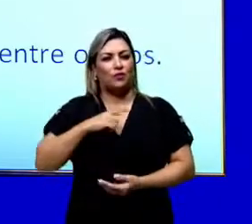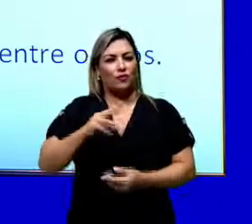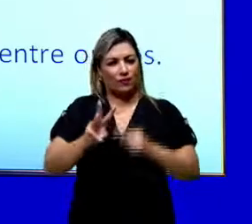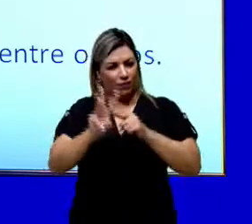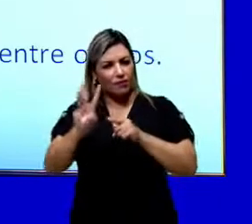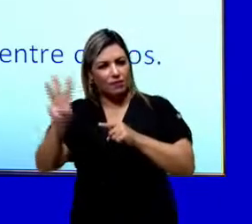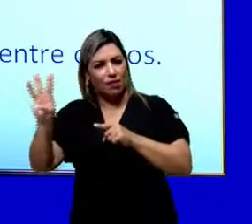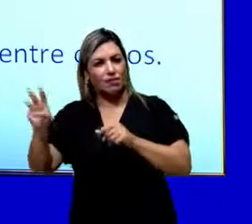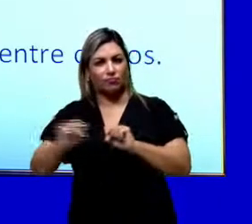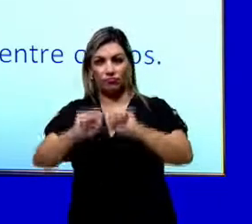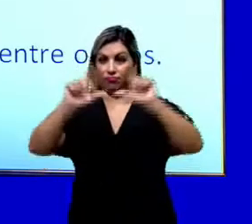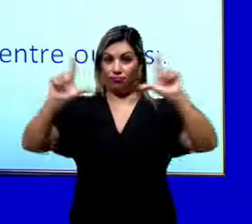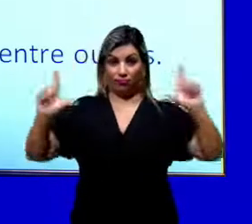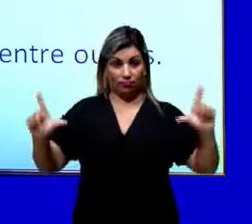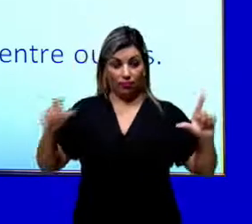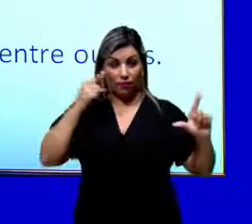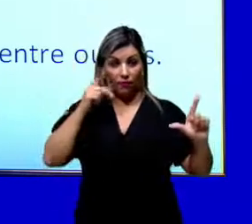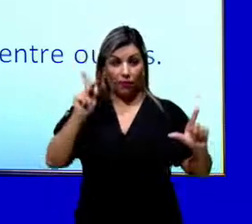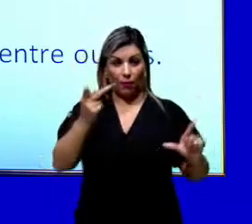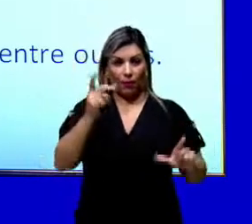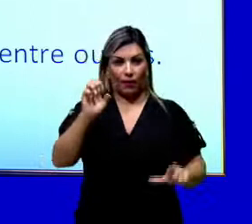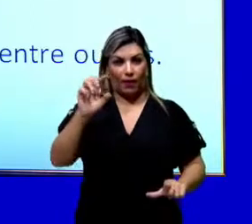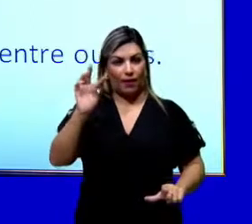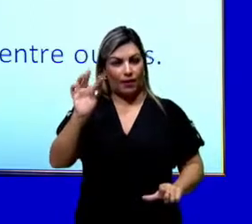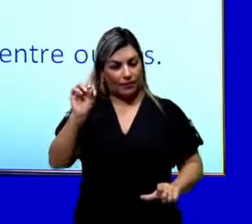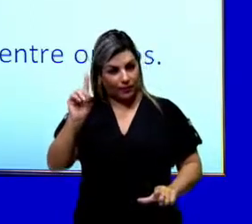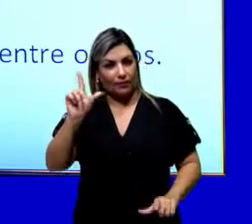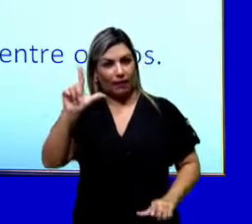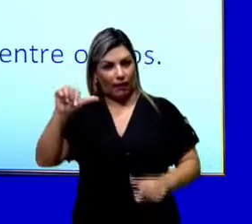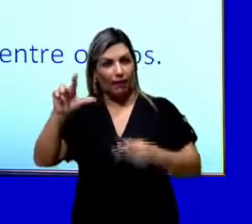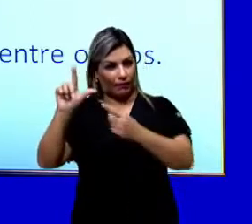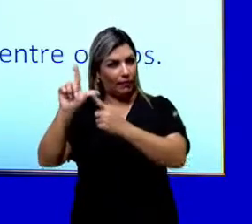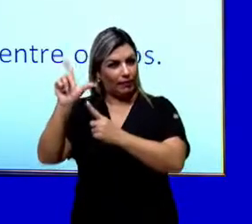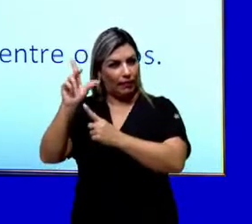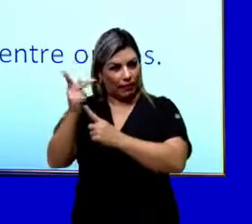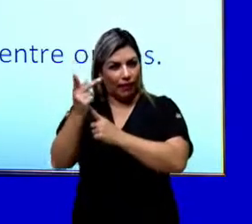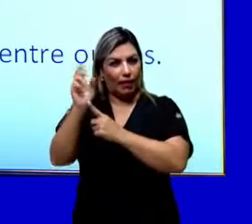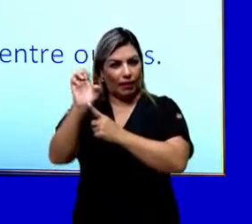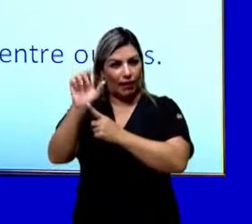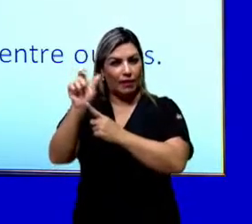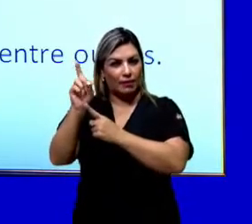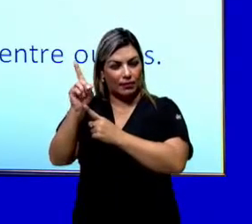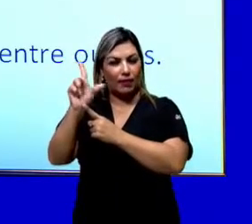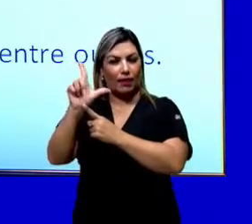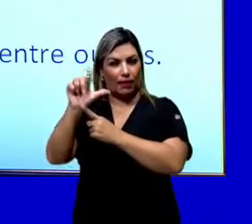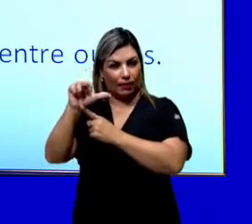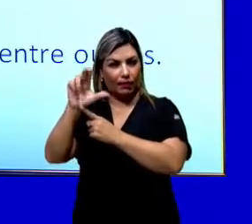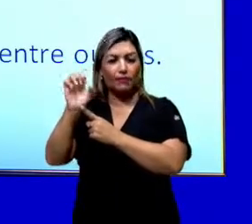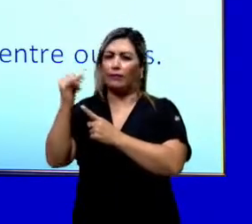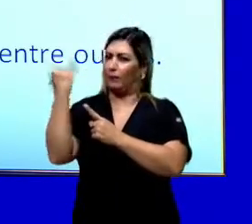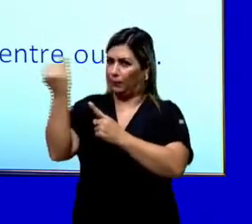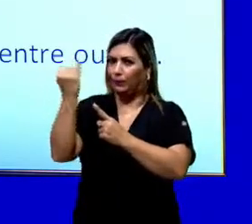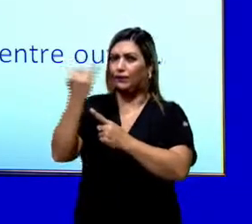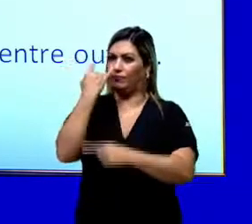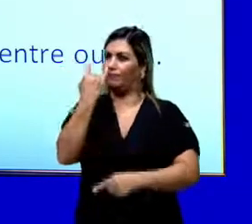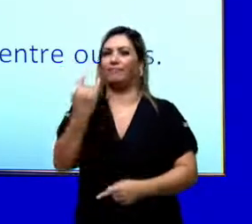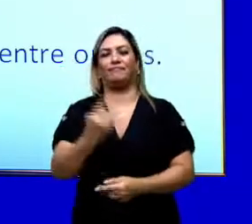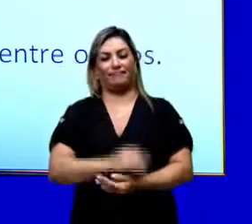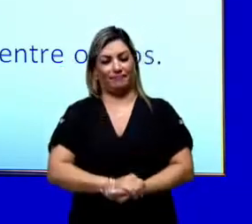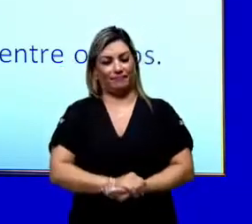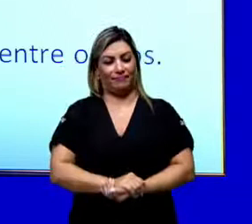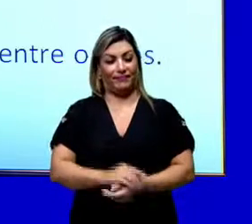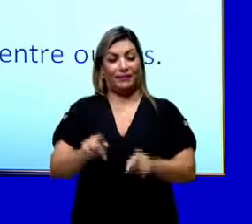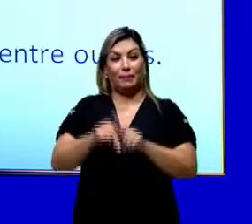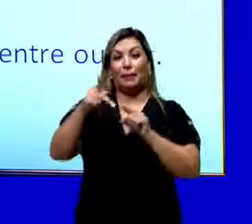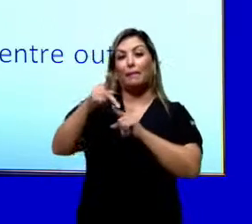navegando você vê uma regra online você automaticamente já clica para para ser direcionado porque ela é e atraente